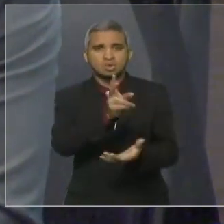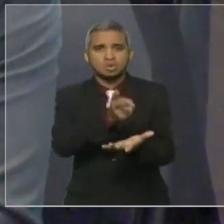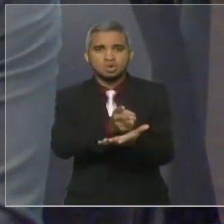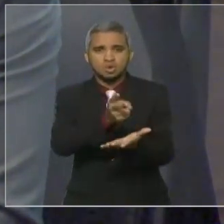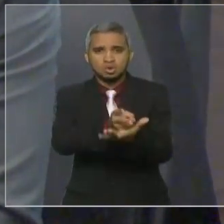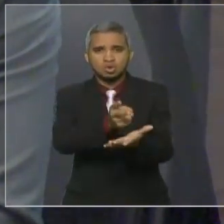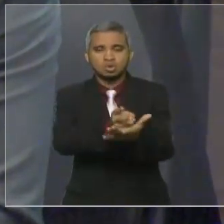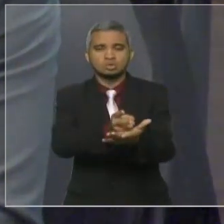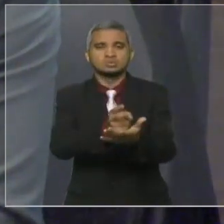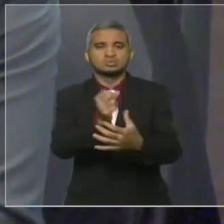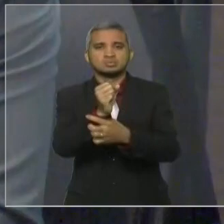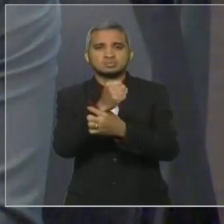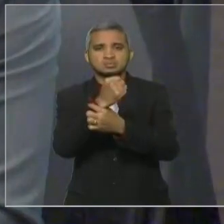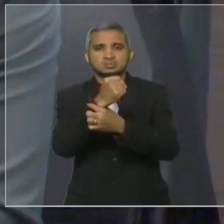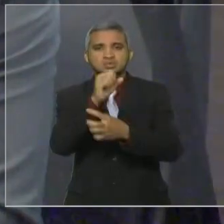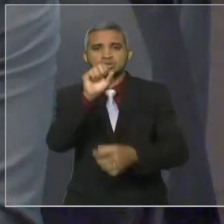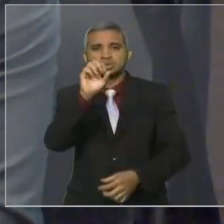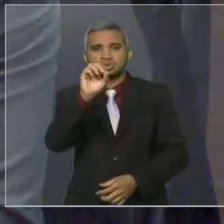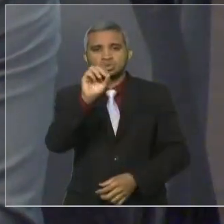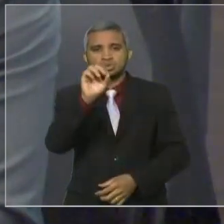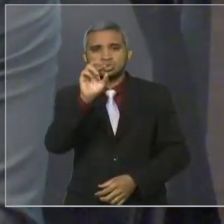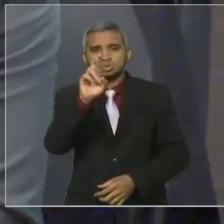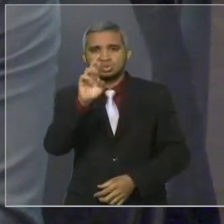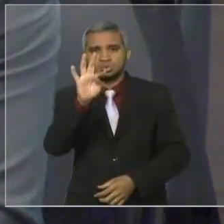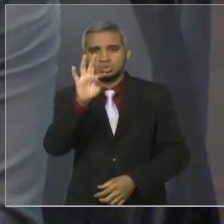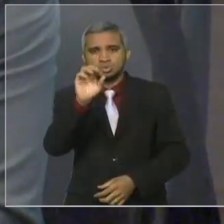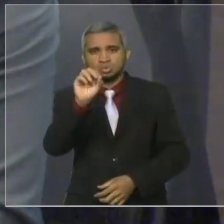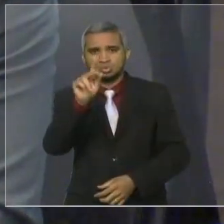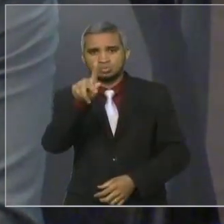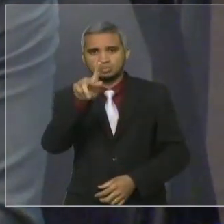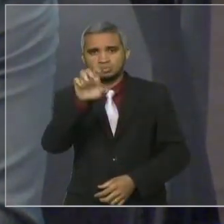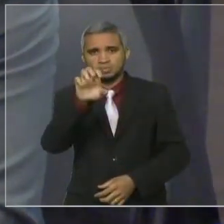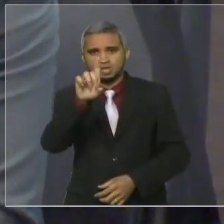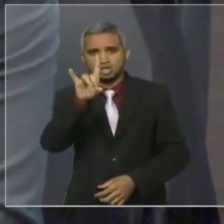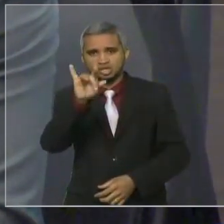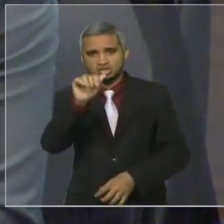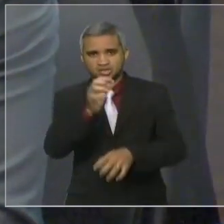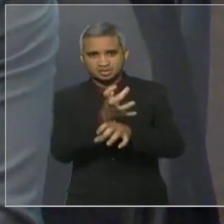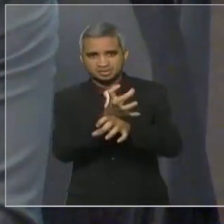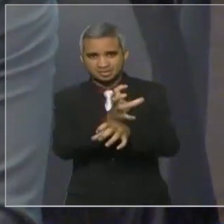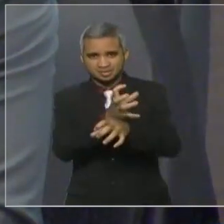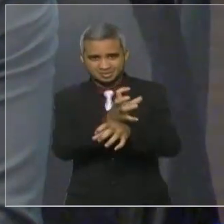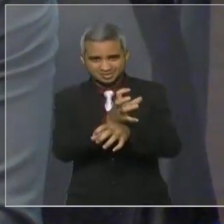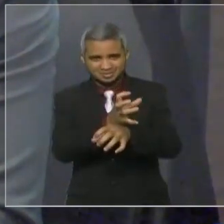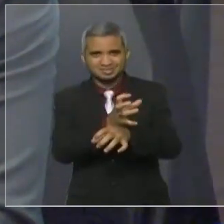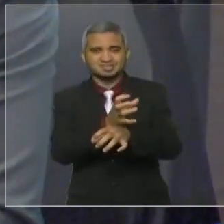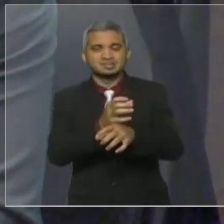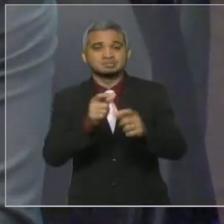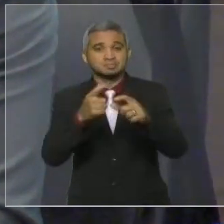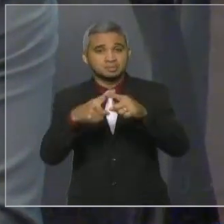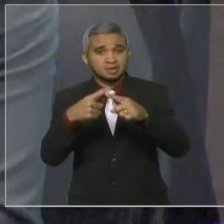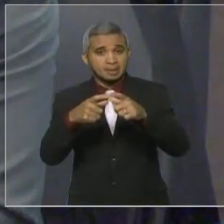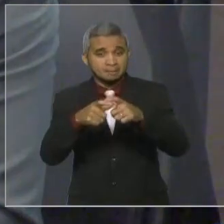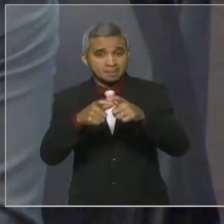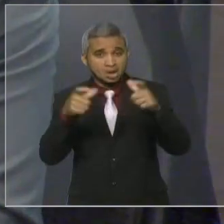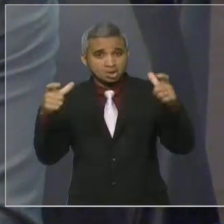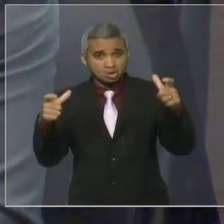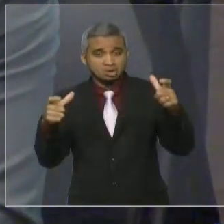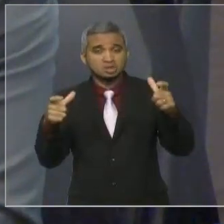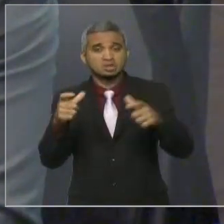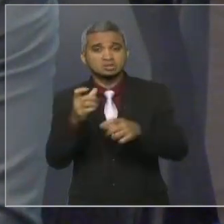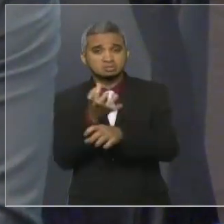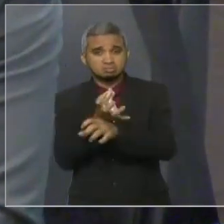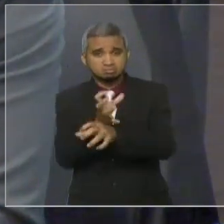diurno atenderia. Sabe por quê? Porque a grande maioria dos atendimentos de urgência, que são exclusivamente